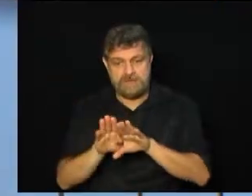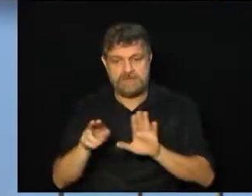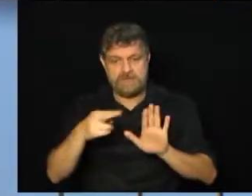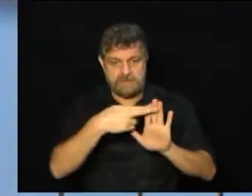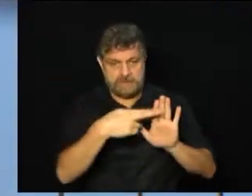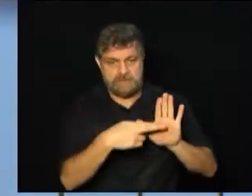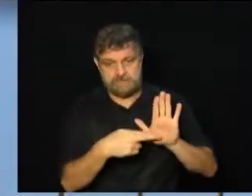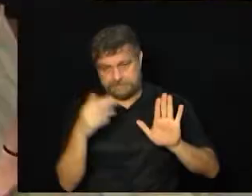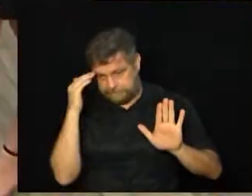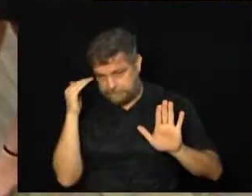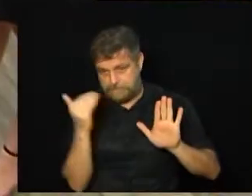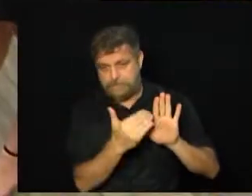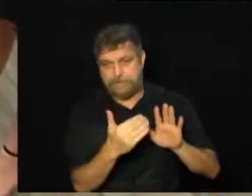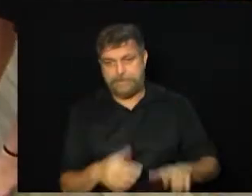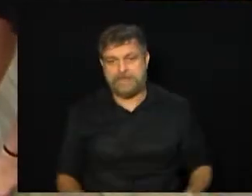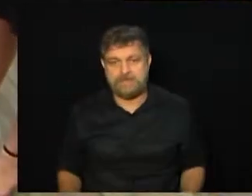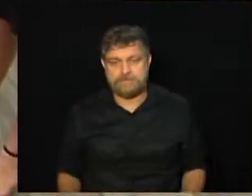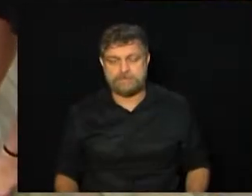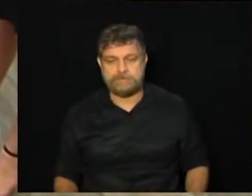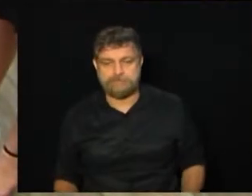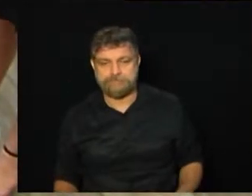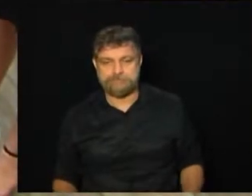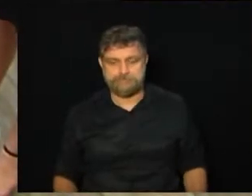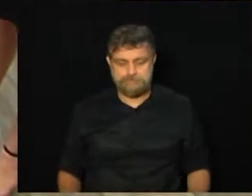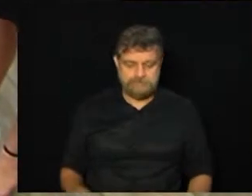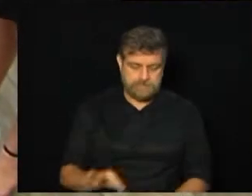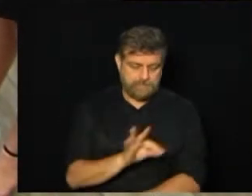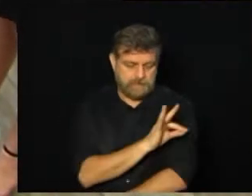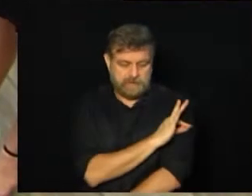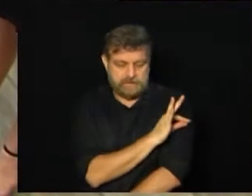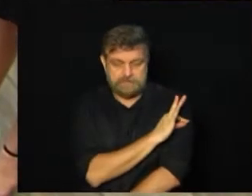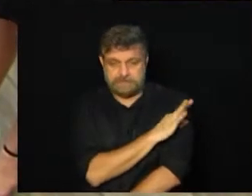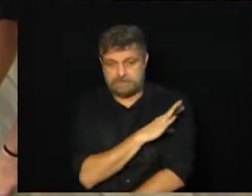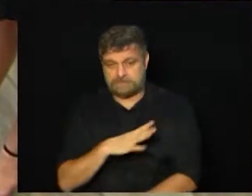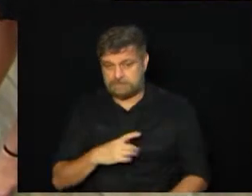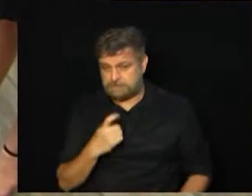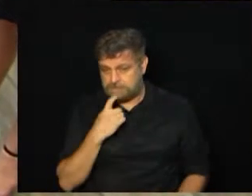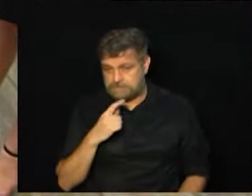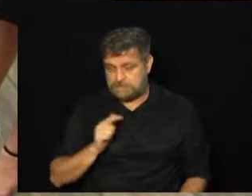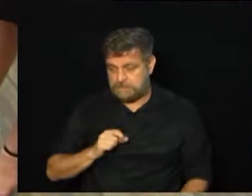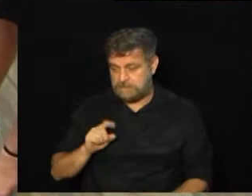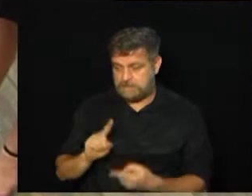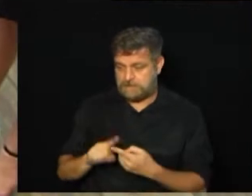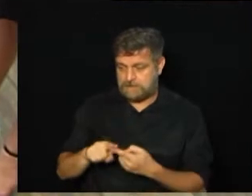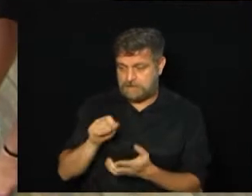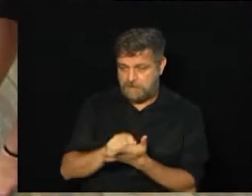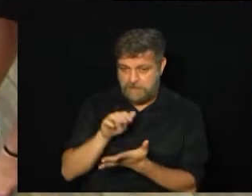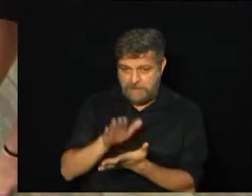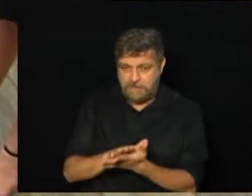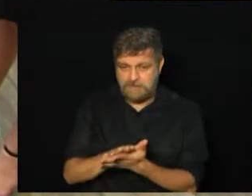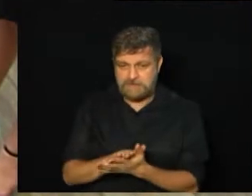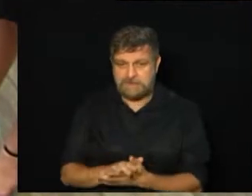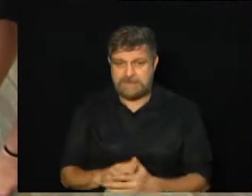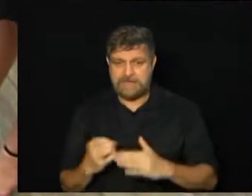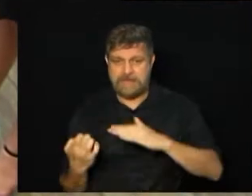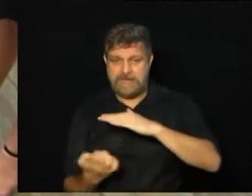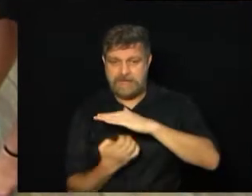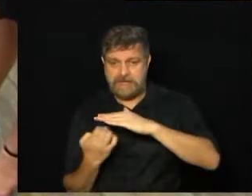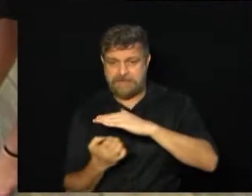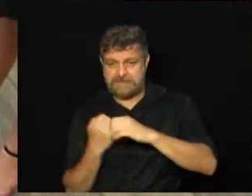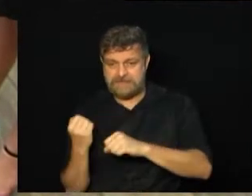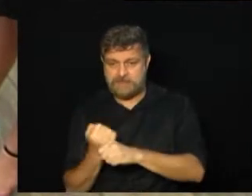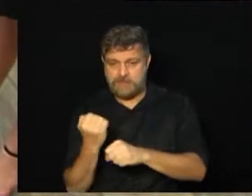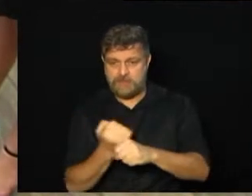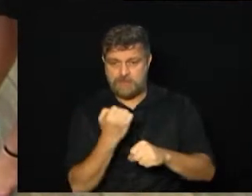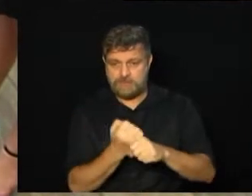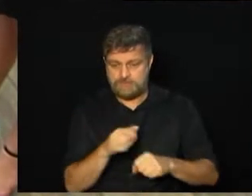algumas regras. Mirna Abreu, a Prefeitura de Campinas vai aplicar uma multa na construtora responsável pelas obras